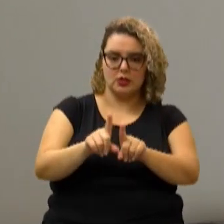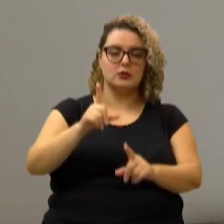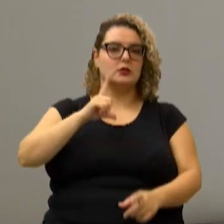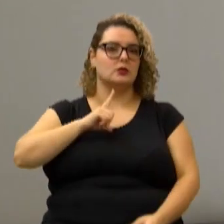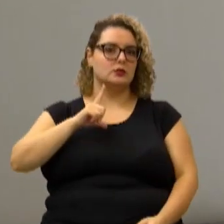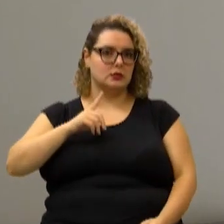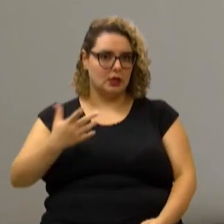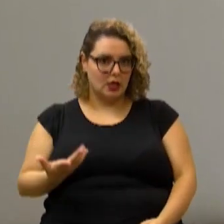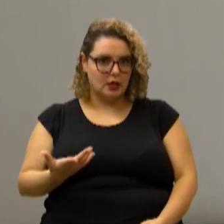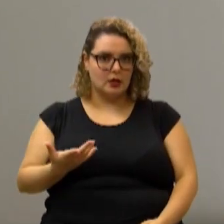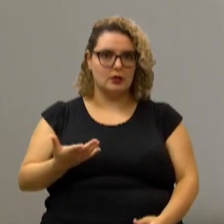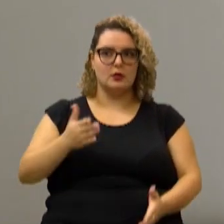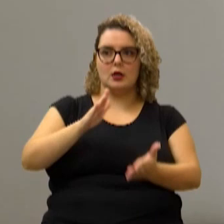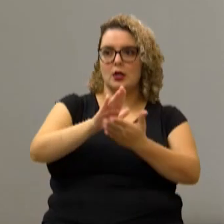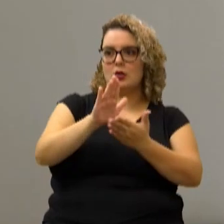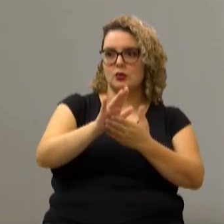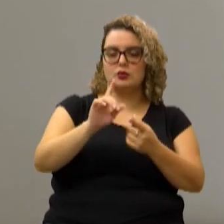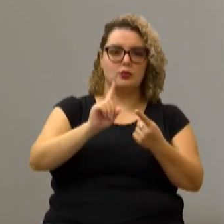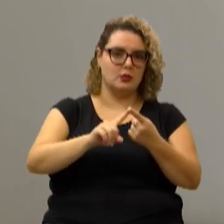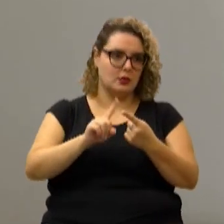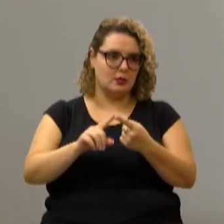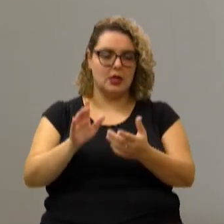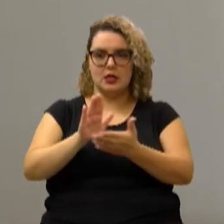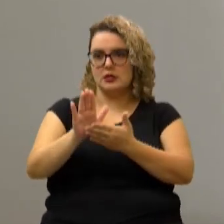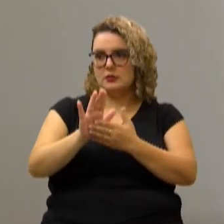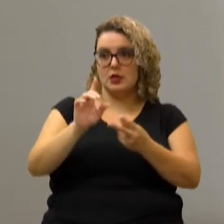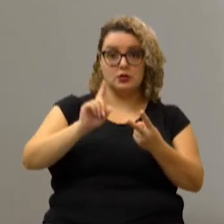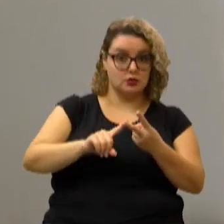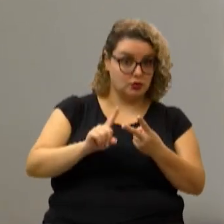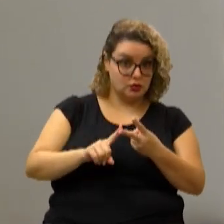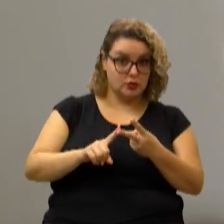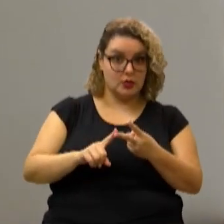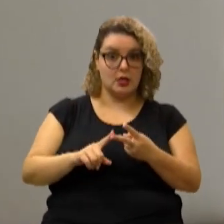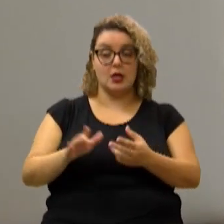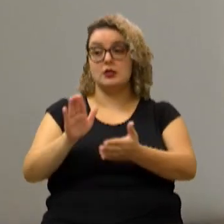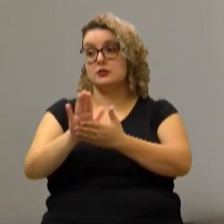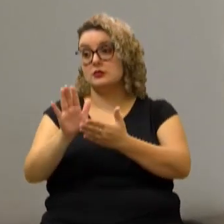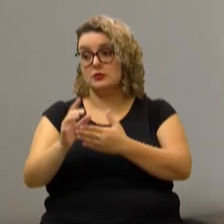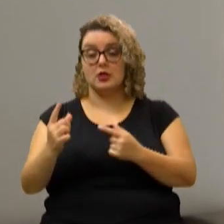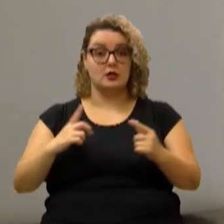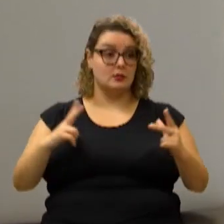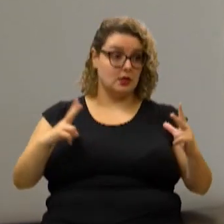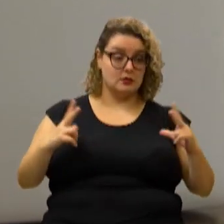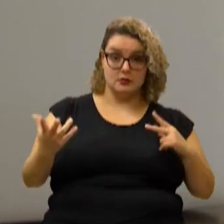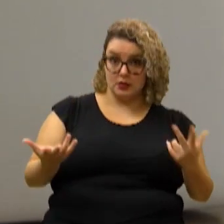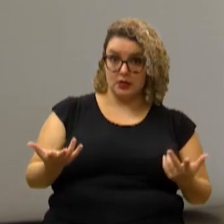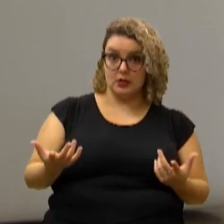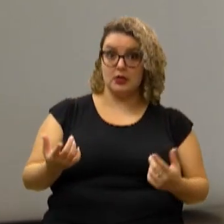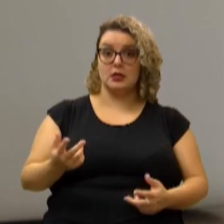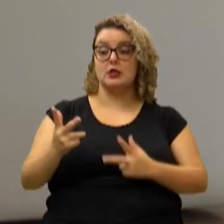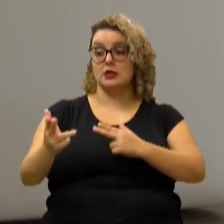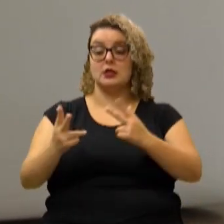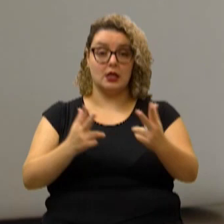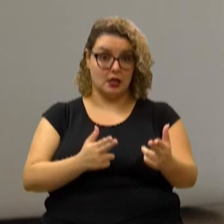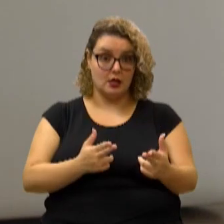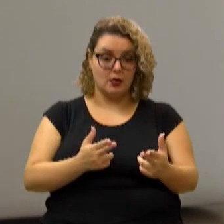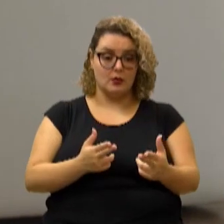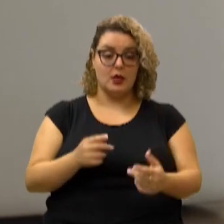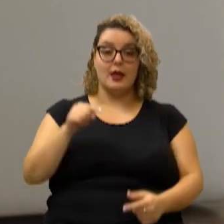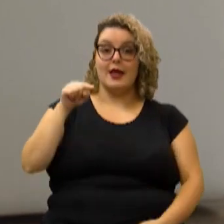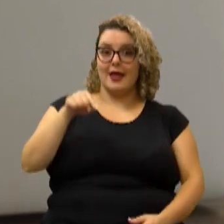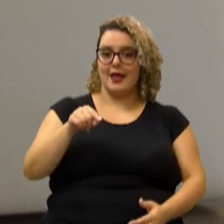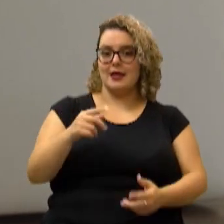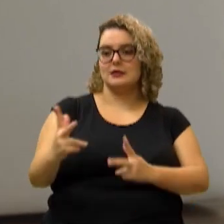então existe lá a despesa do primeiro existe lá a despesa do segundo são despesas individuais e a gente tem as despesas comuns